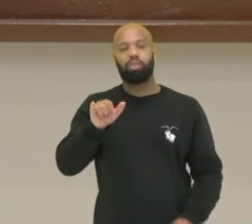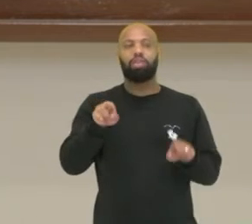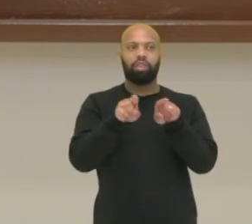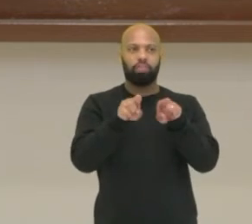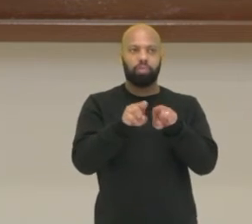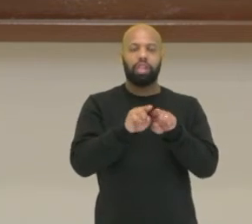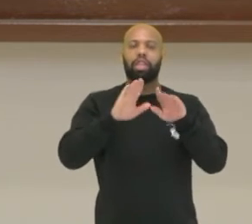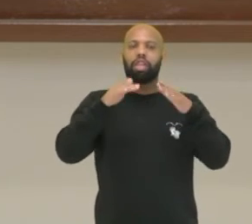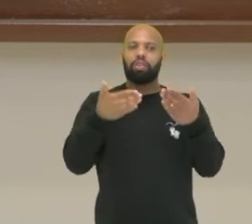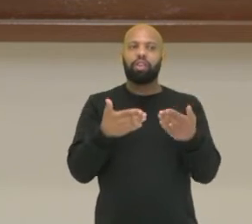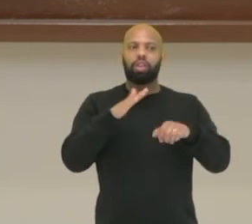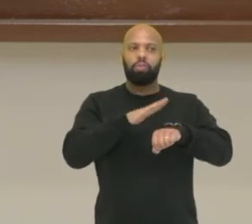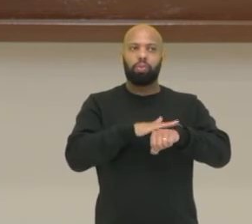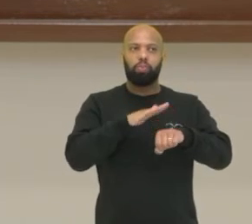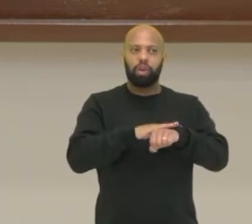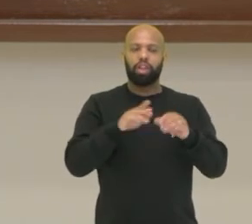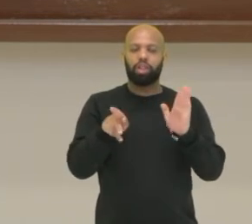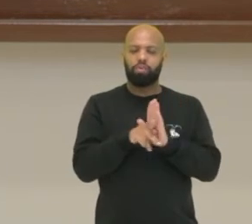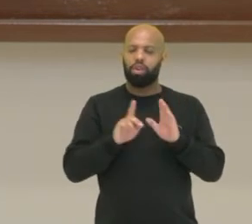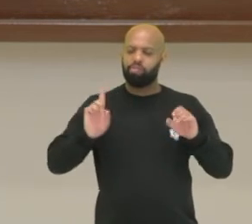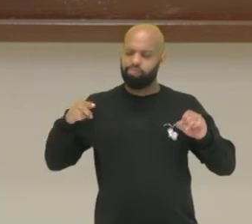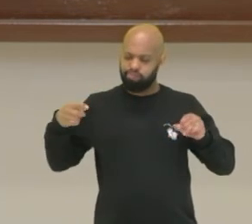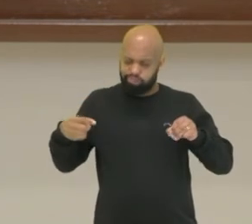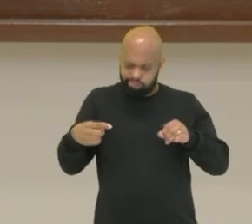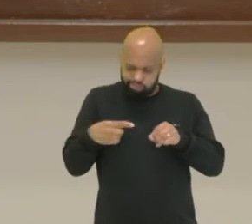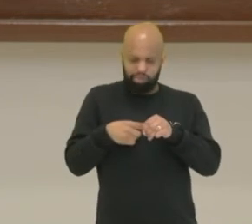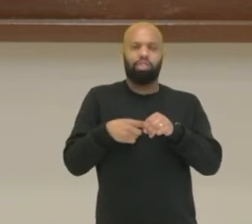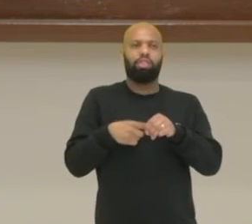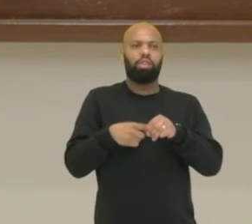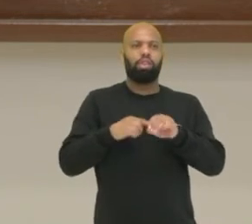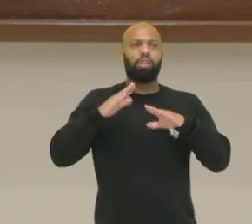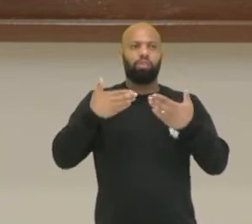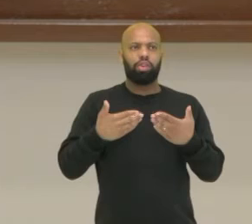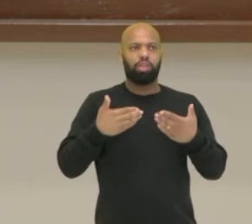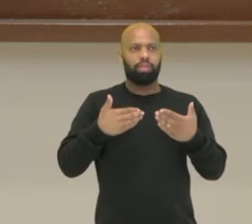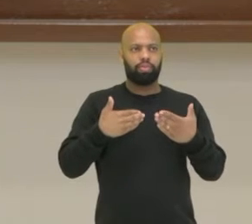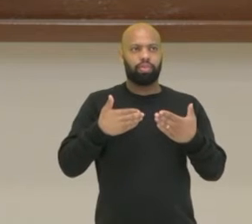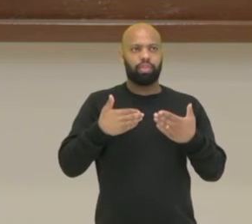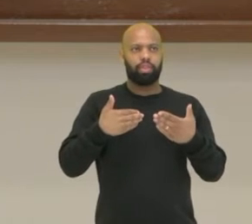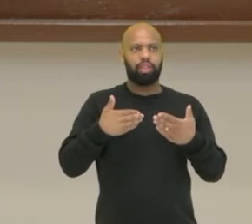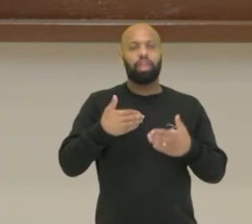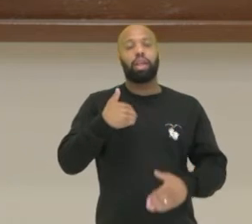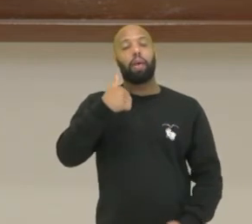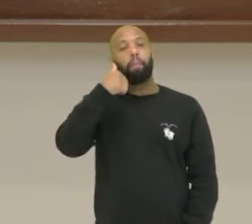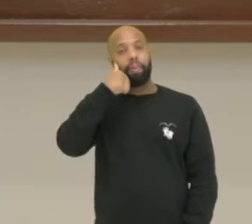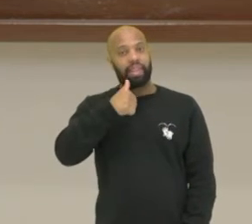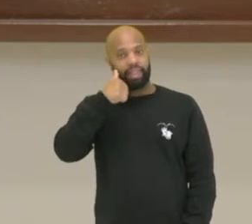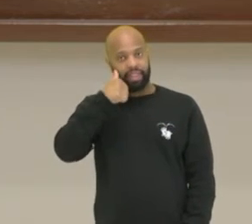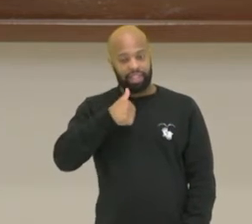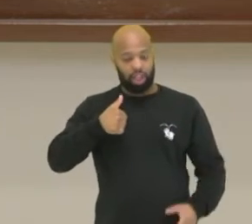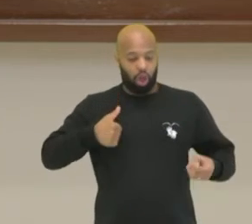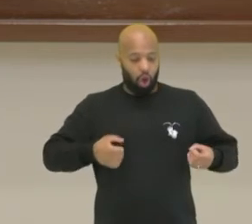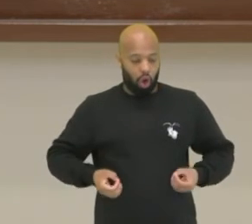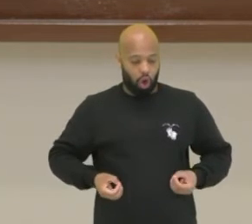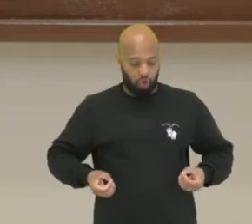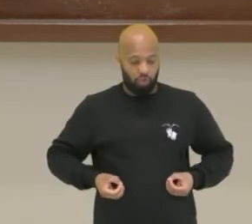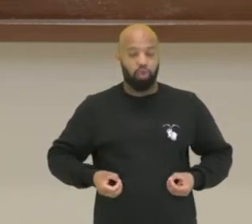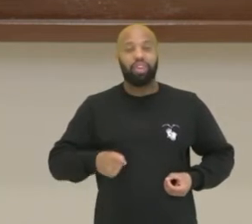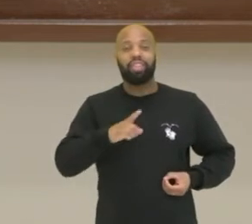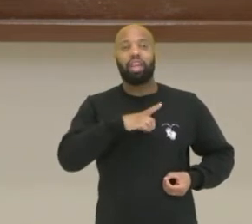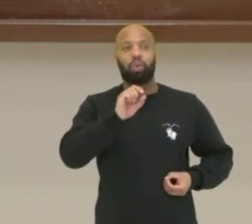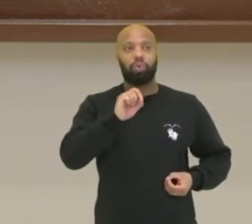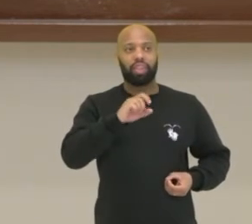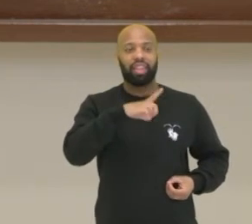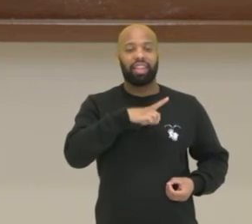no momento da fecundação, os nossos meninas, óvulos, terão